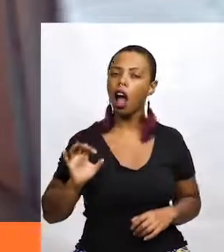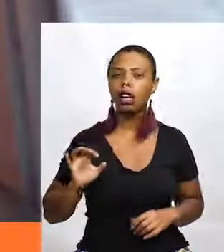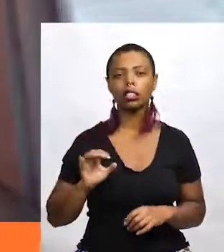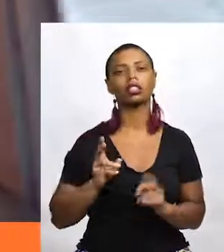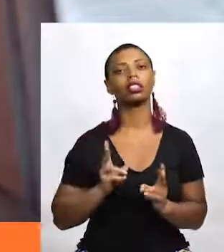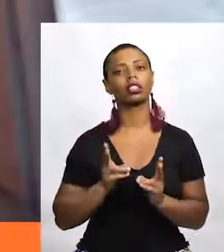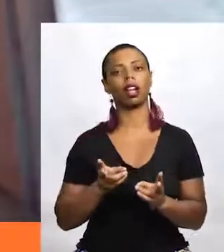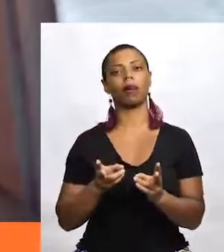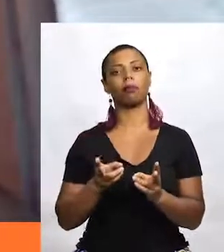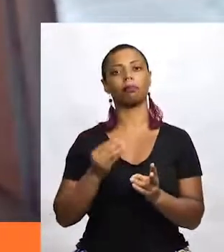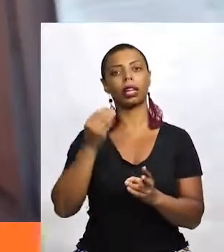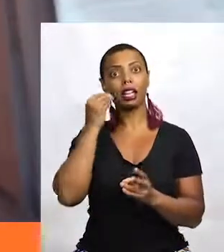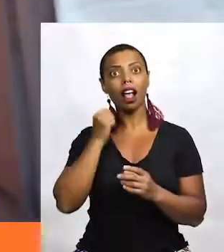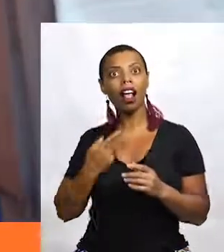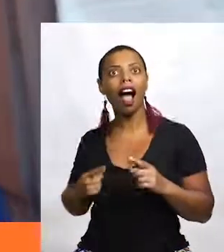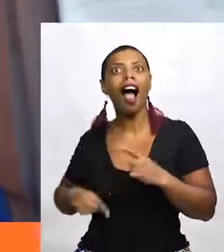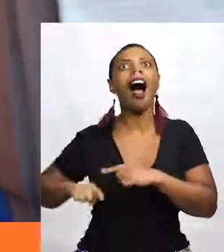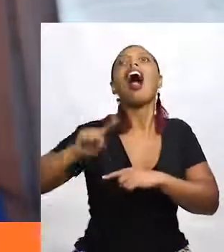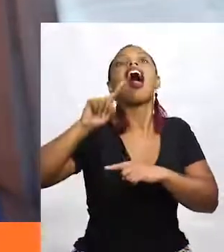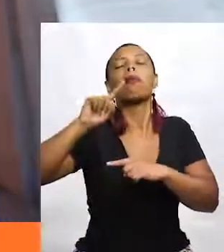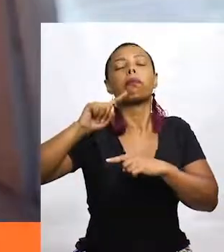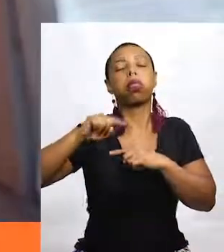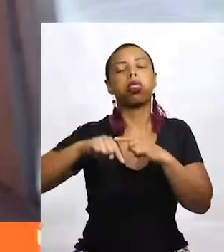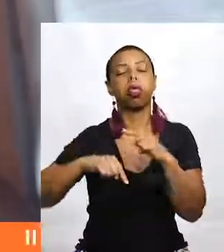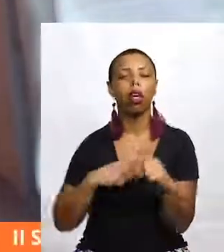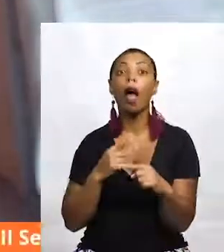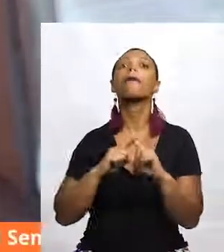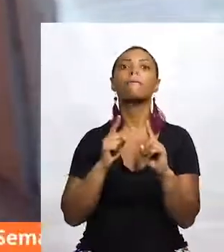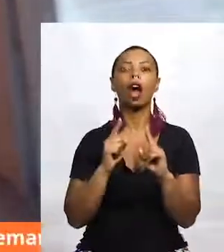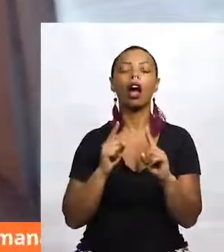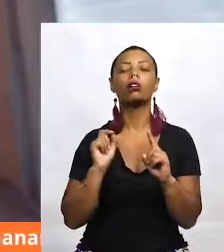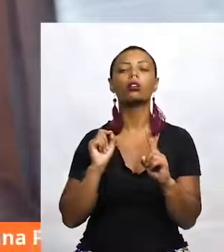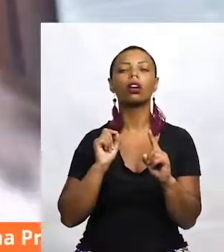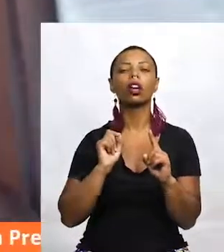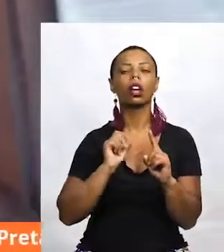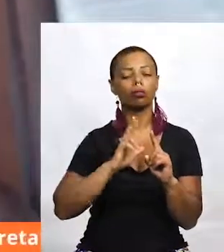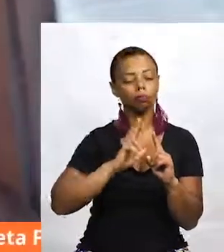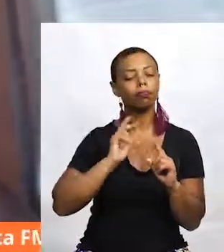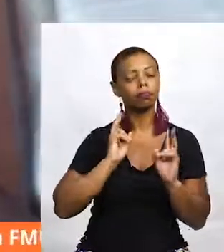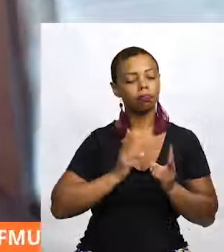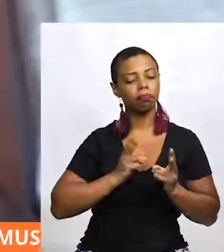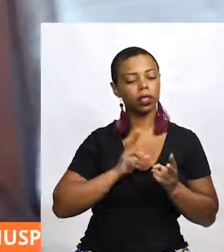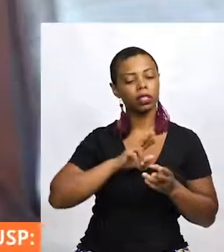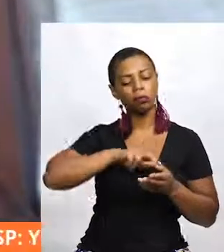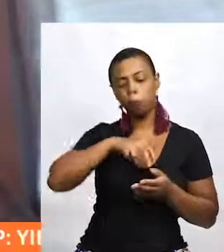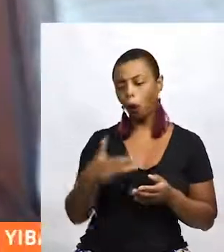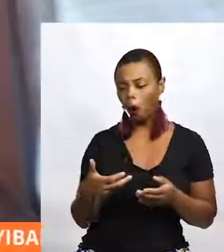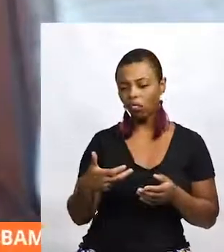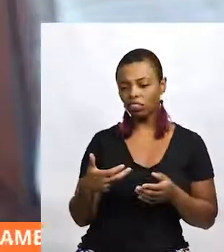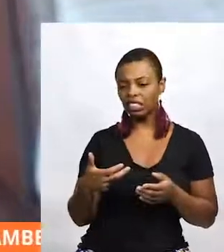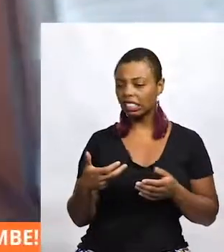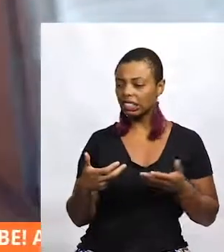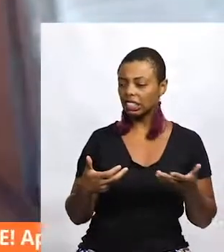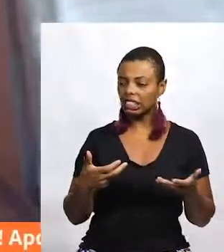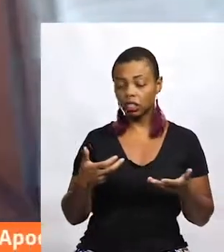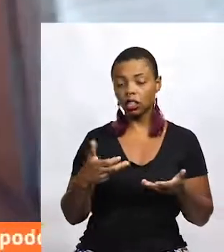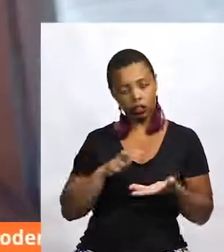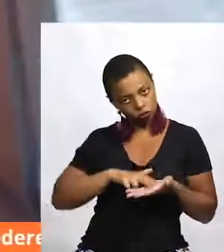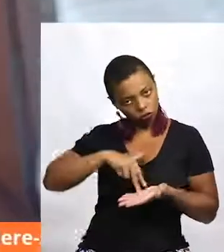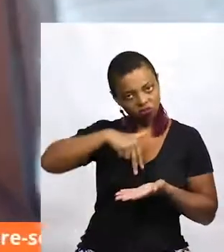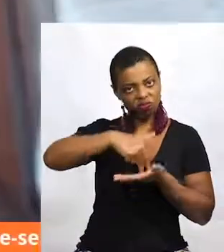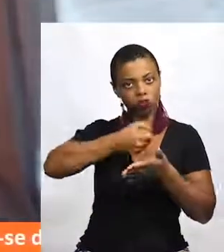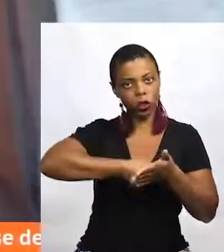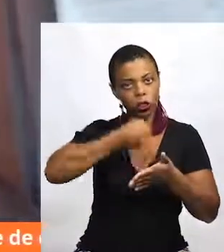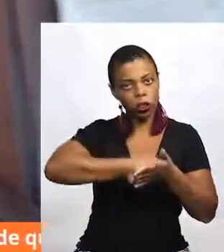a diferença entre levantar e seguir lutando e nomear as coisas pelo que elas são e jogar